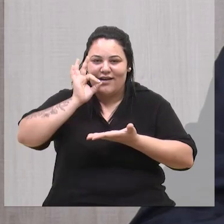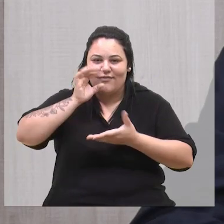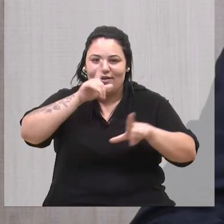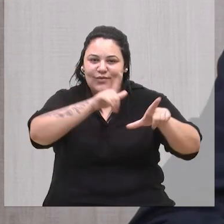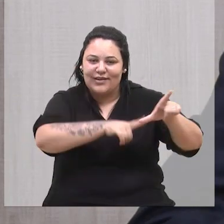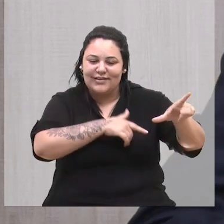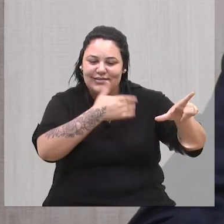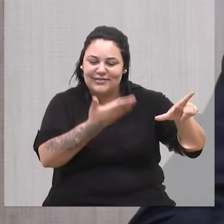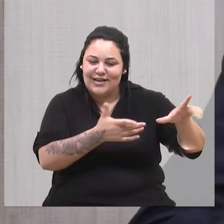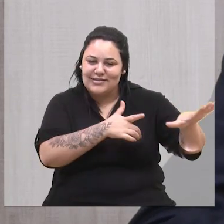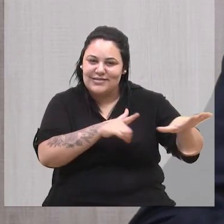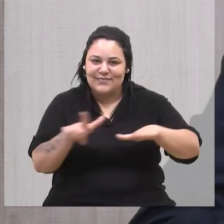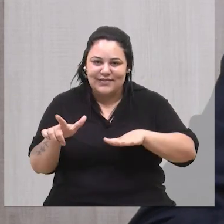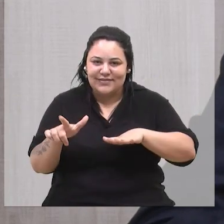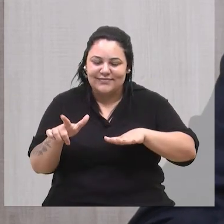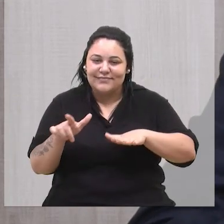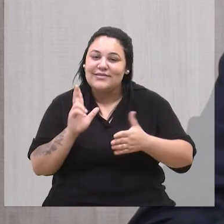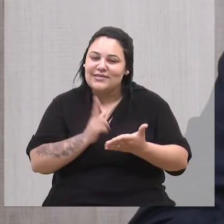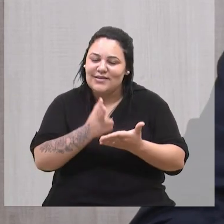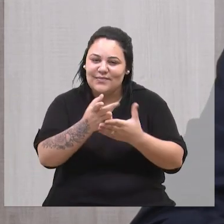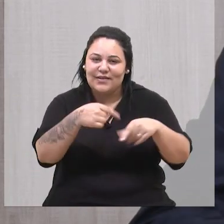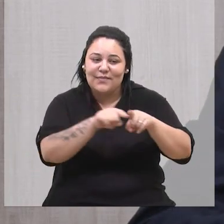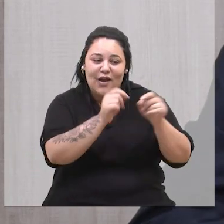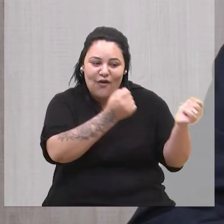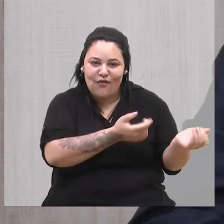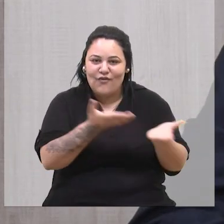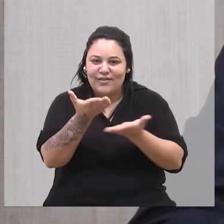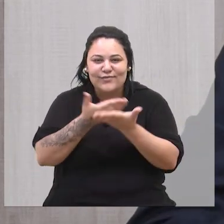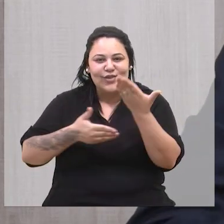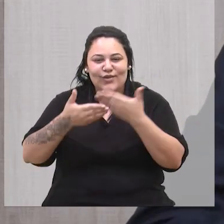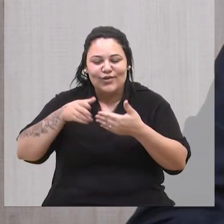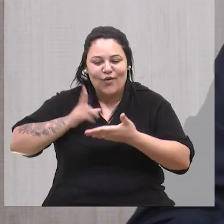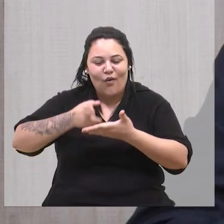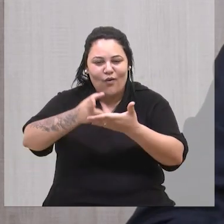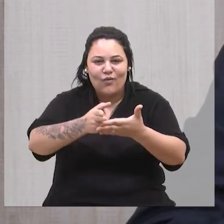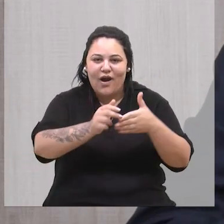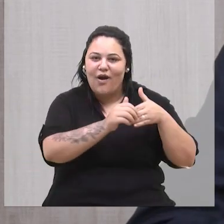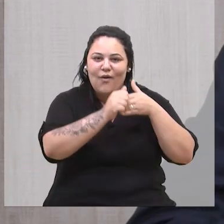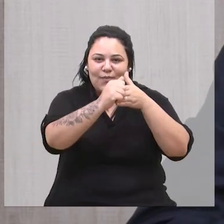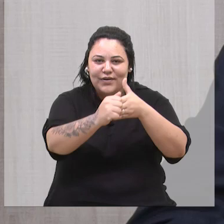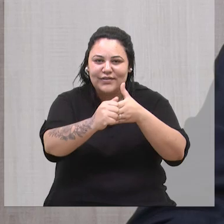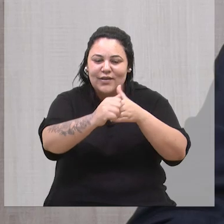e pauta do Café com Letras desta semana. Como sempre, também convidamos a